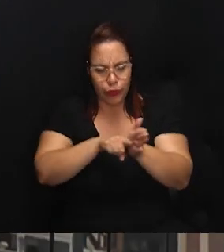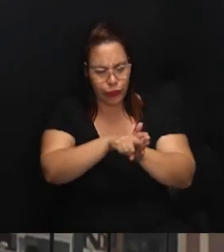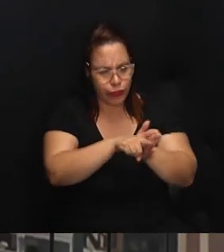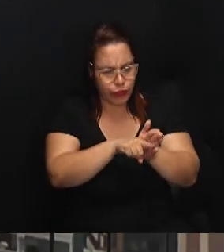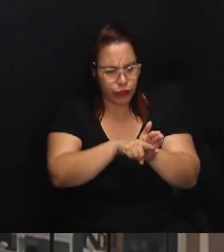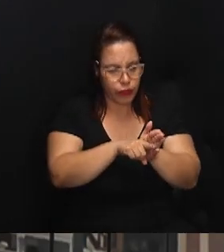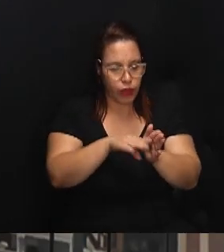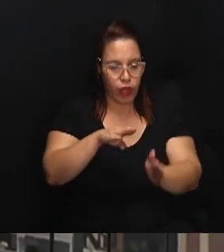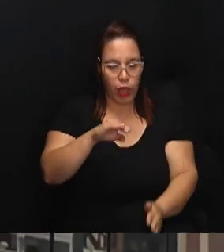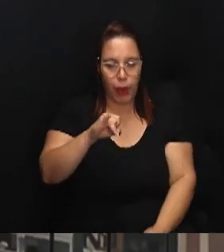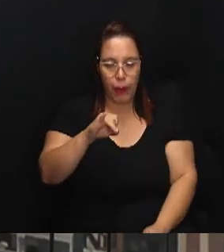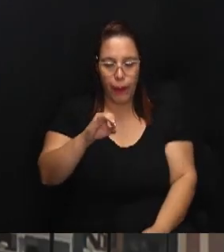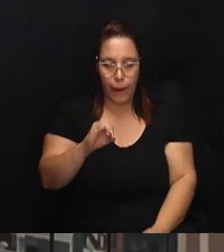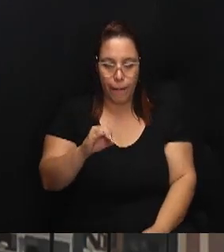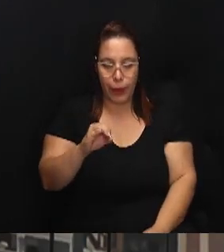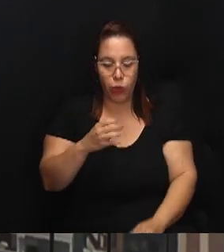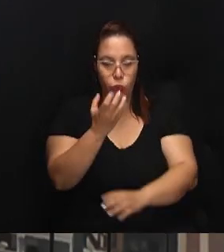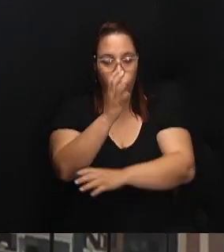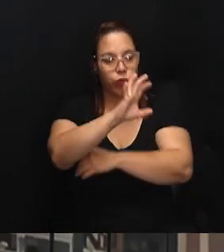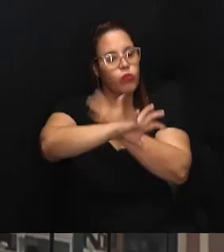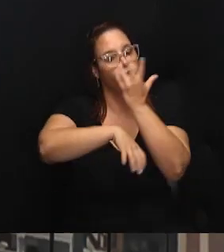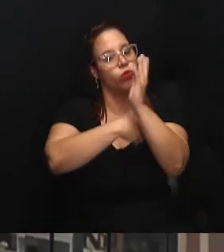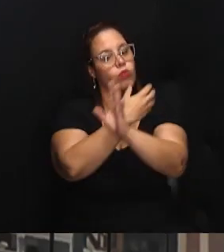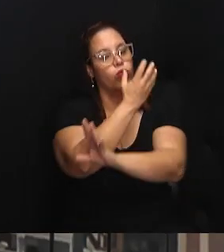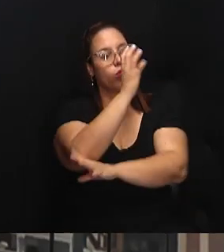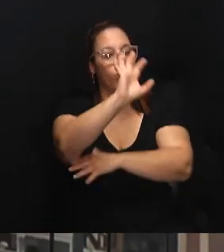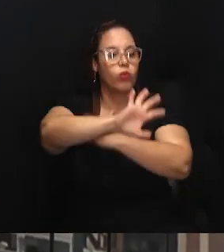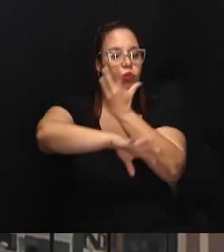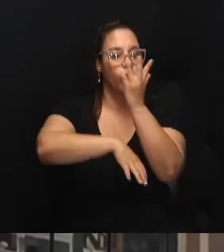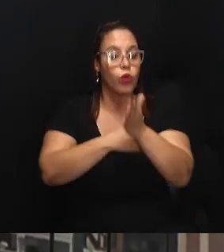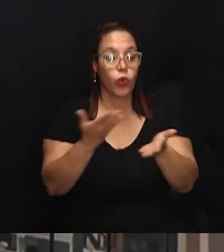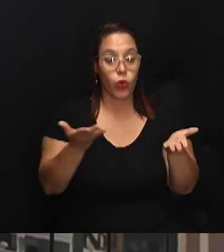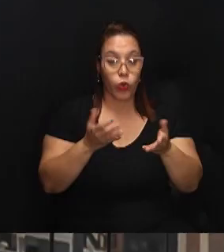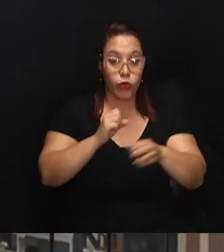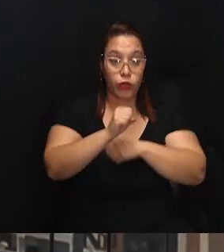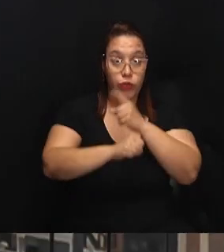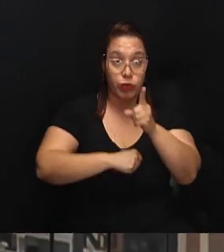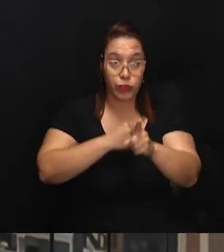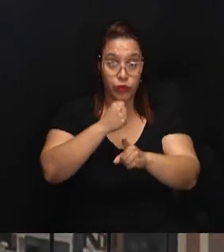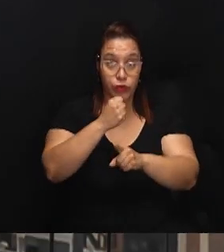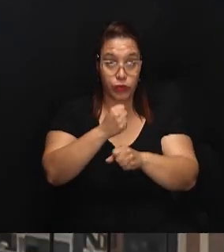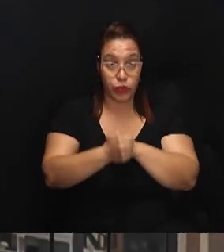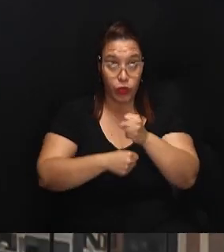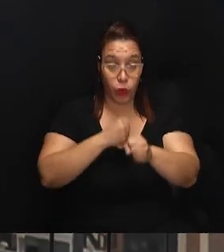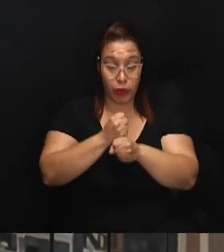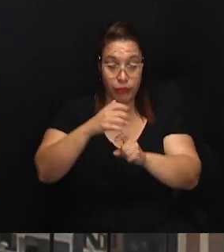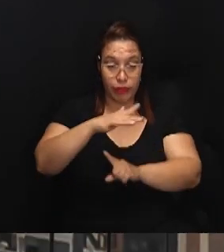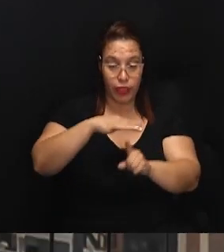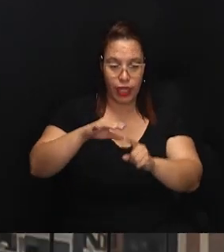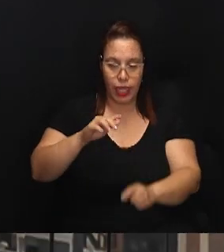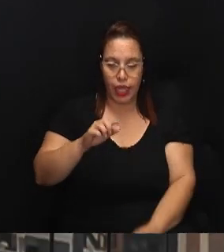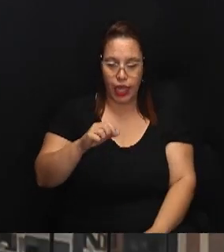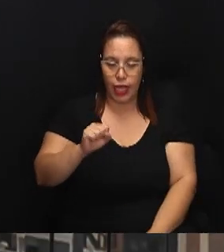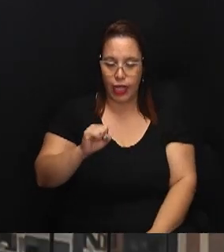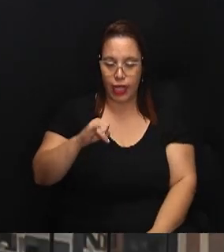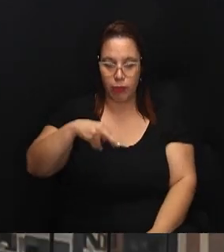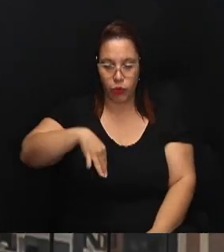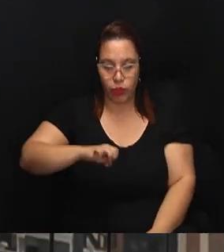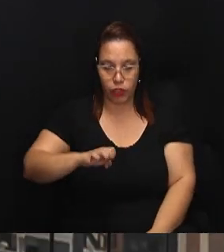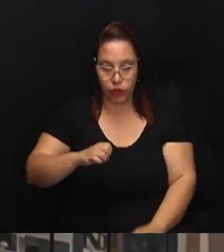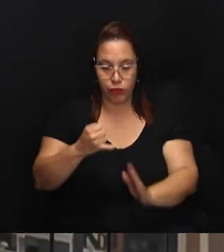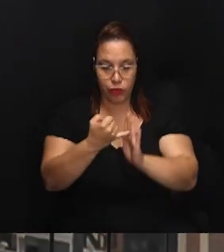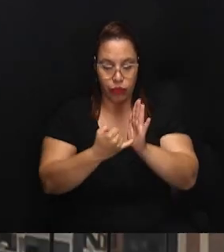da biodiversidade das florestas tropicais do mundo e o Giro Ambiental de hoje convidou a bióloga Simone Dena,